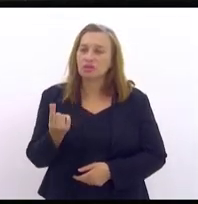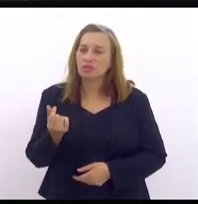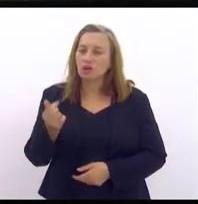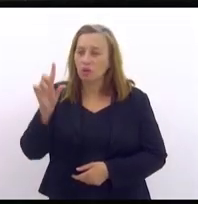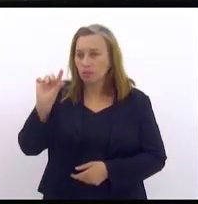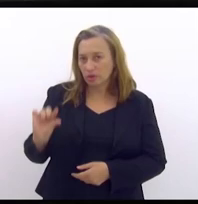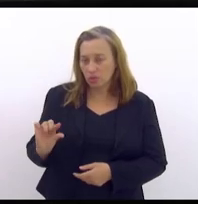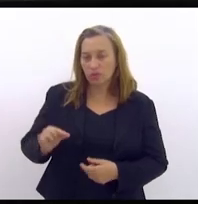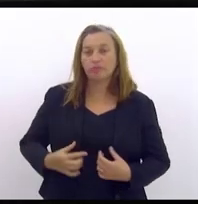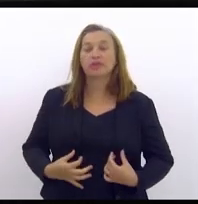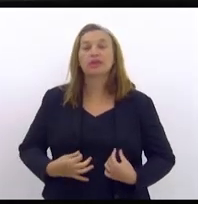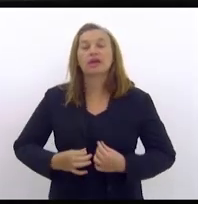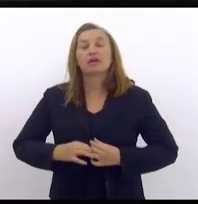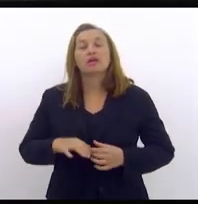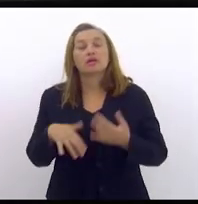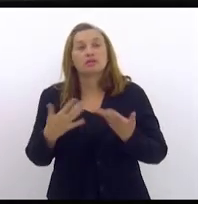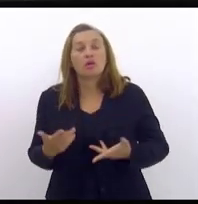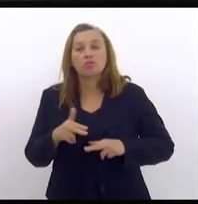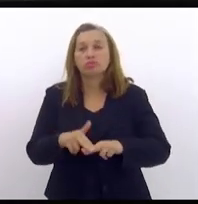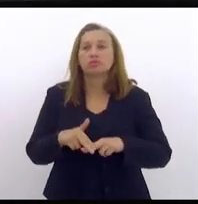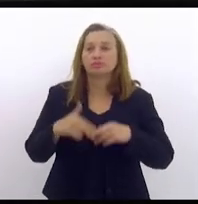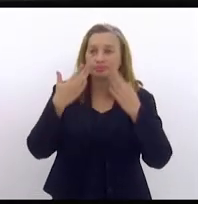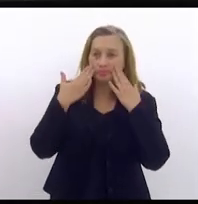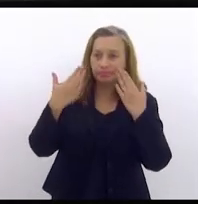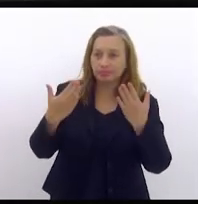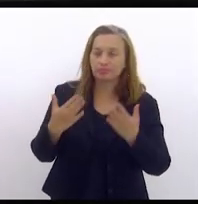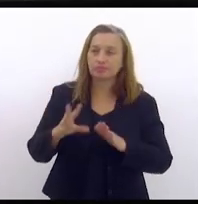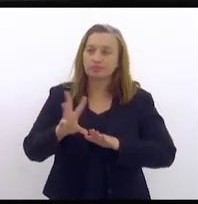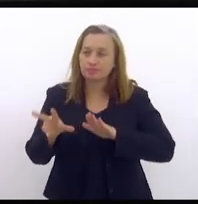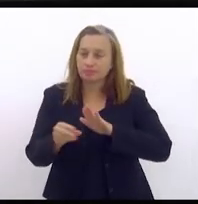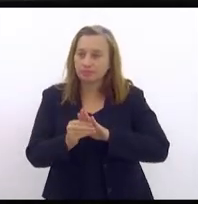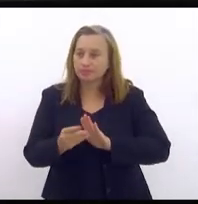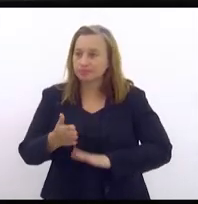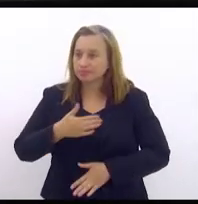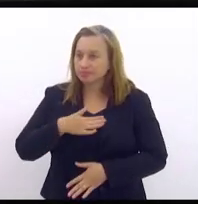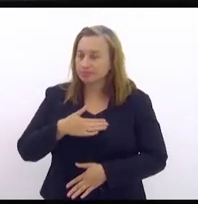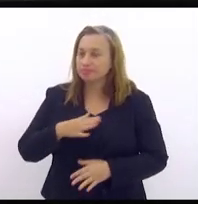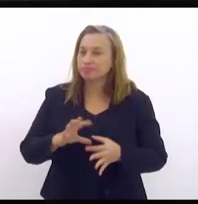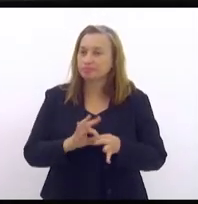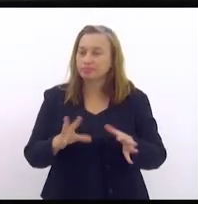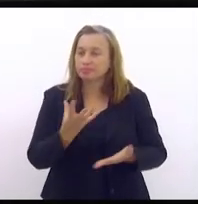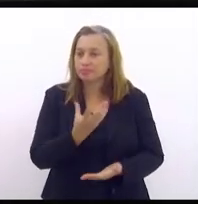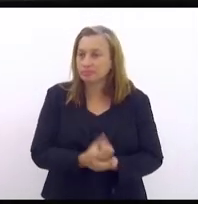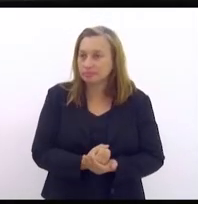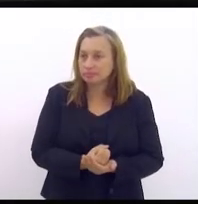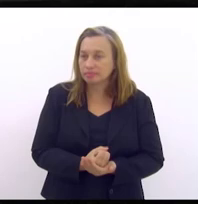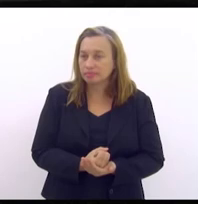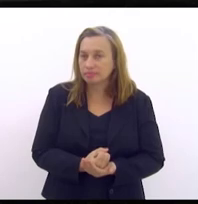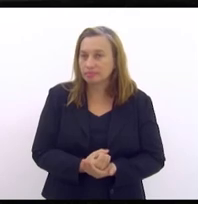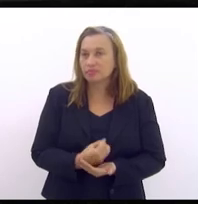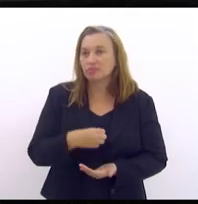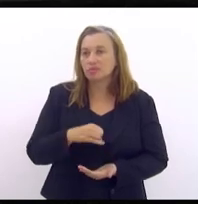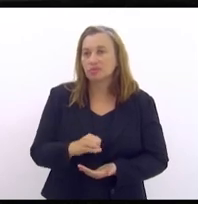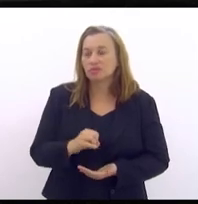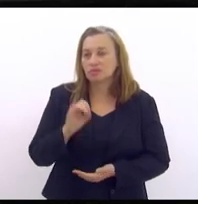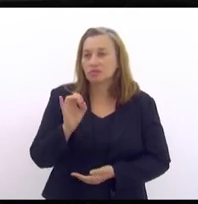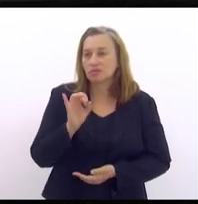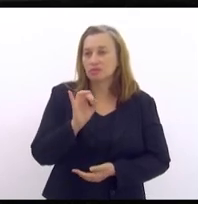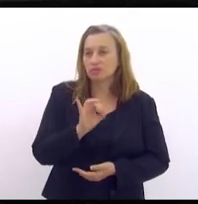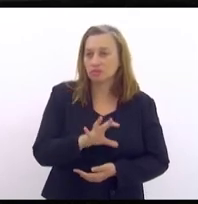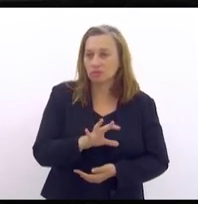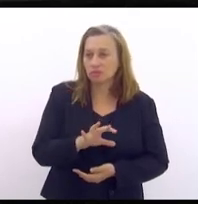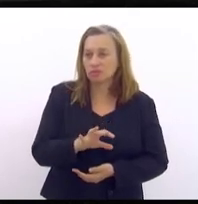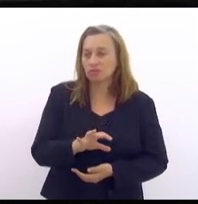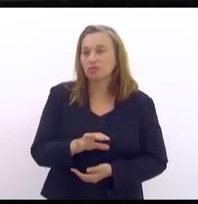menor. Então, por isso eu apresentei as minhas emendas e já deixo aqui registrado que, se forem as únicas, eu